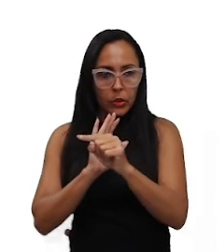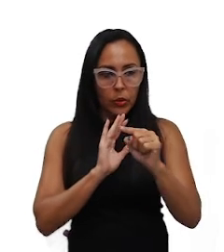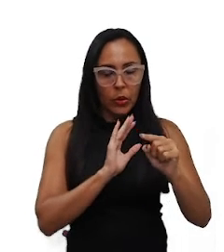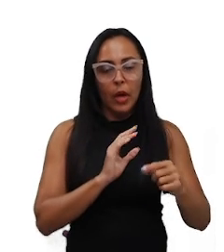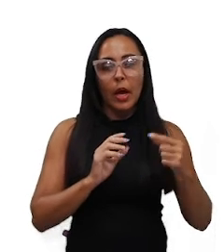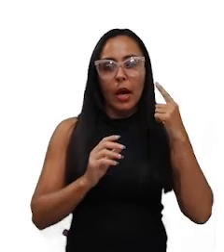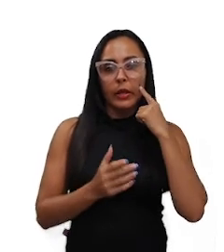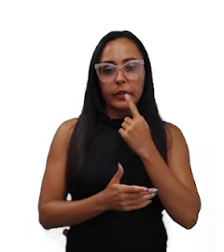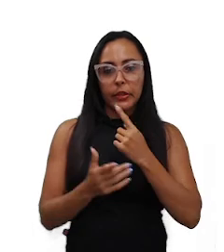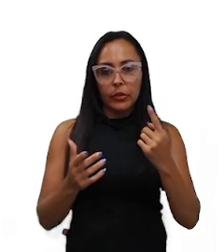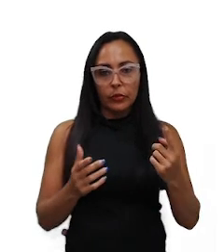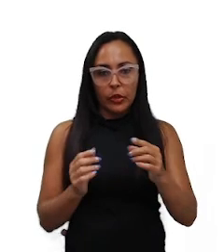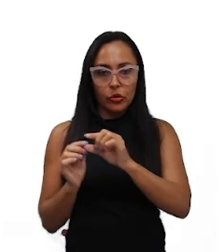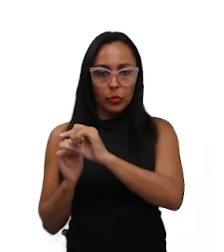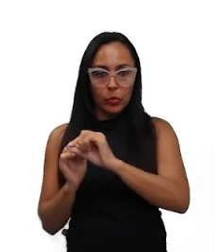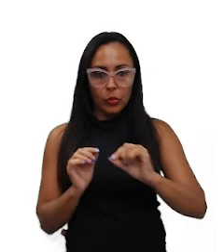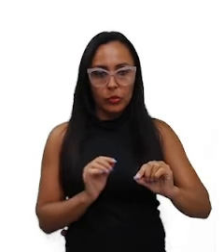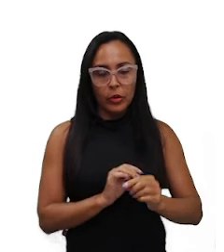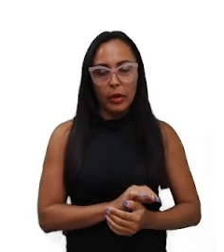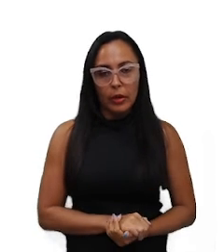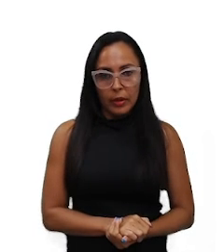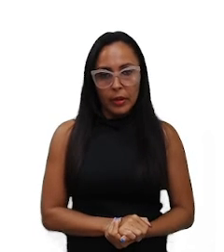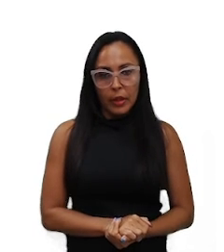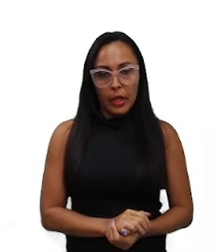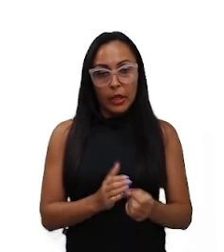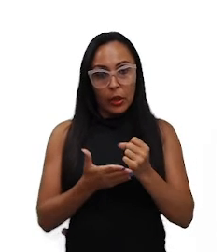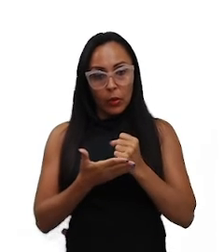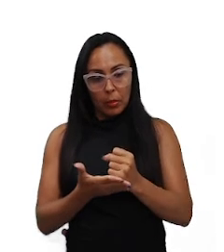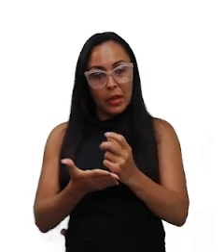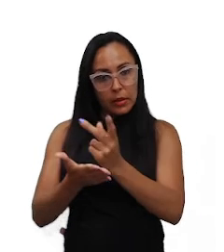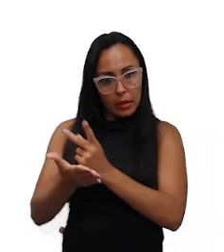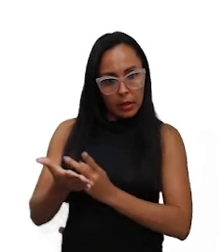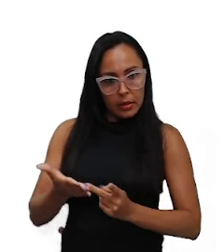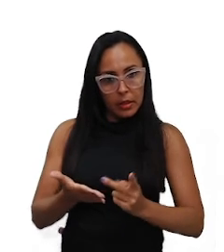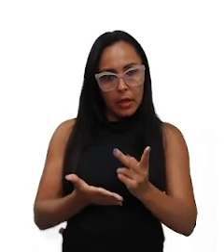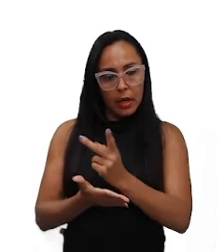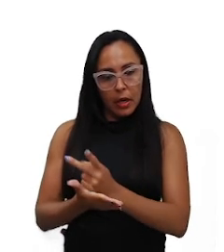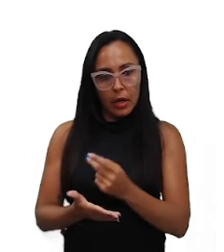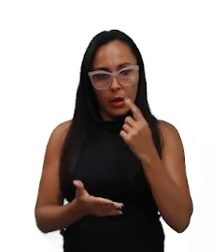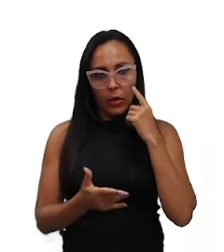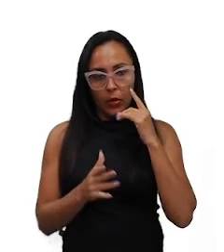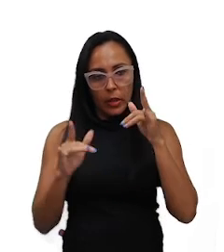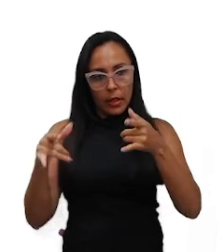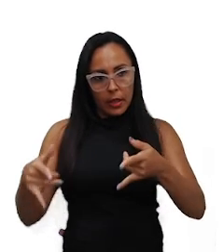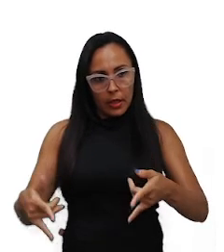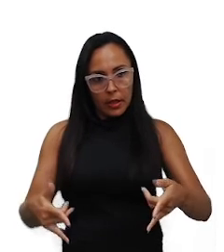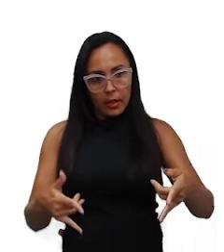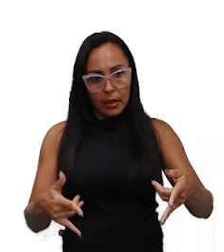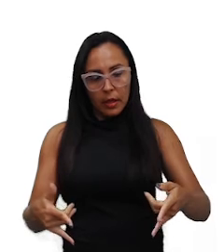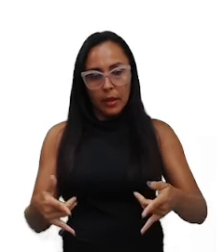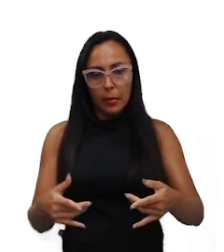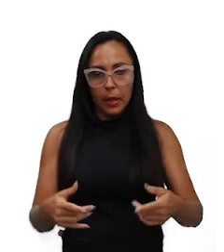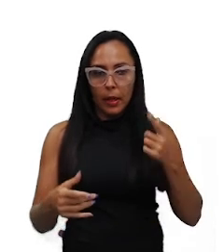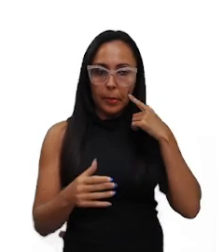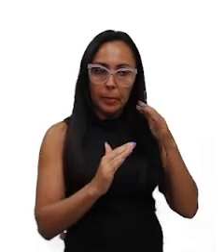fuga, e aí a gente começa a desenhar a cama, a mesa